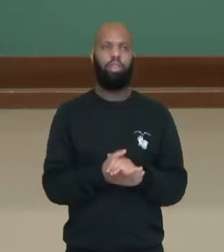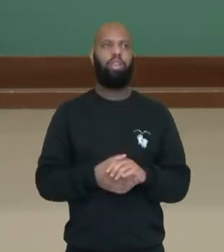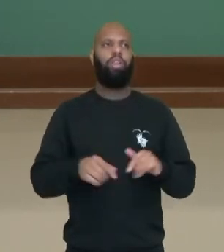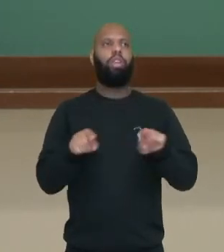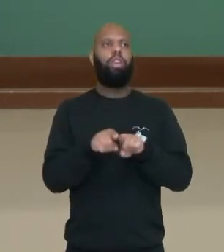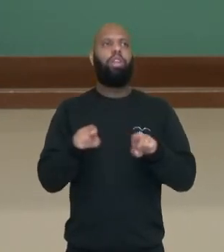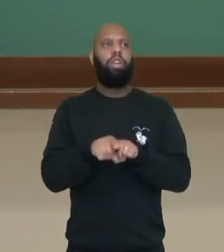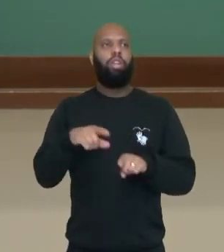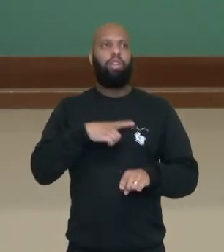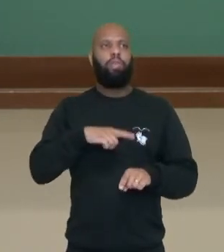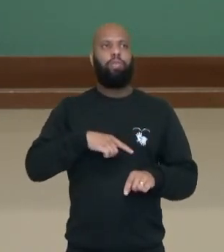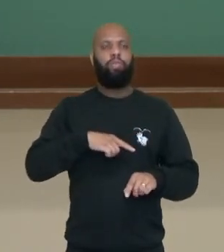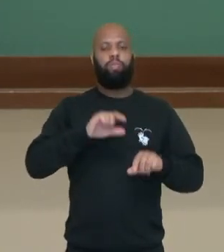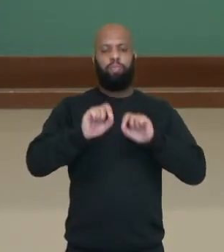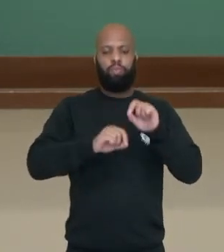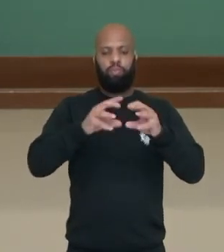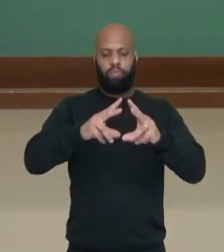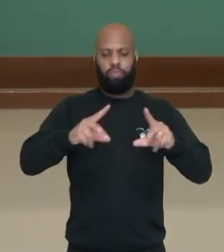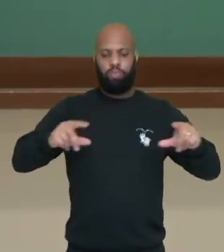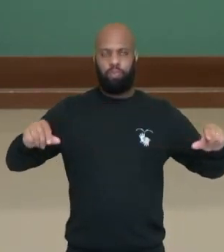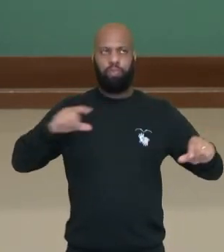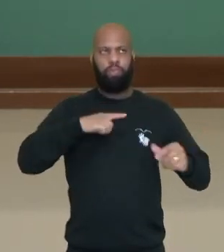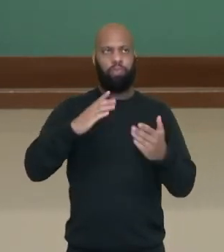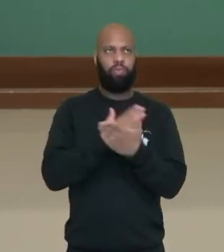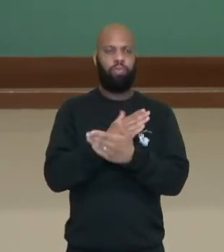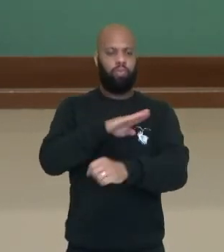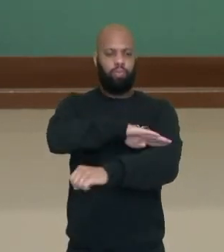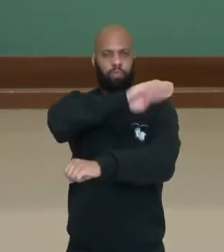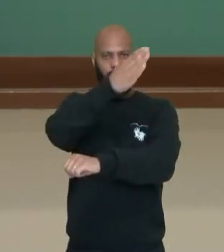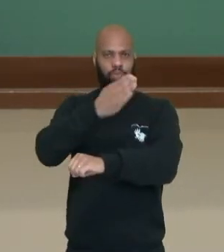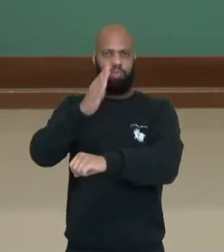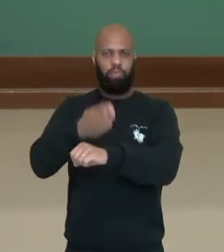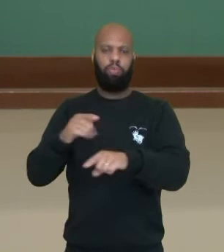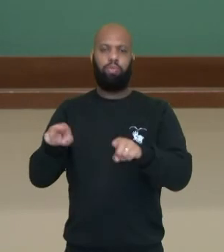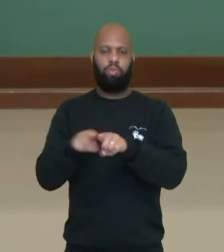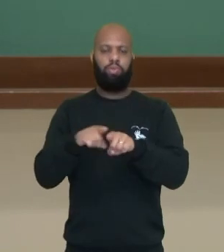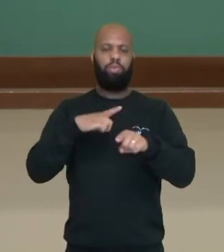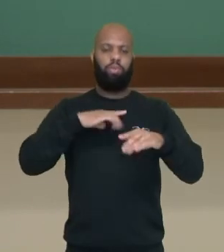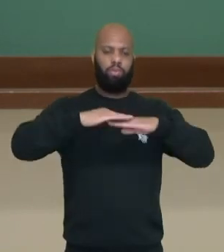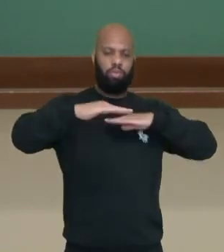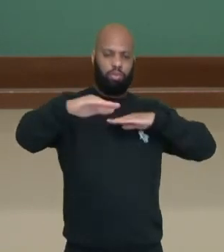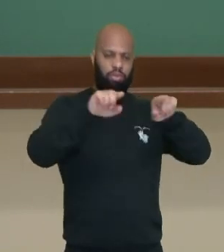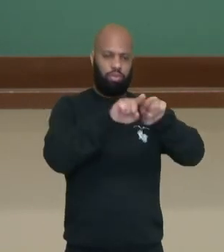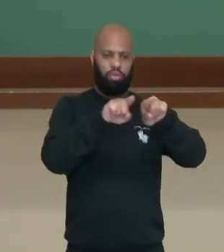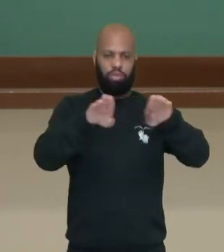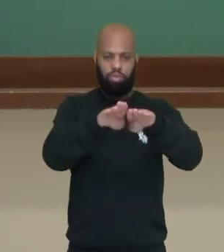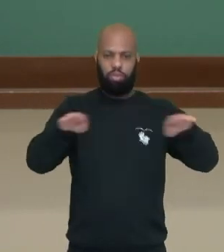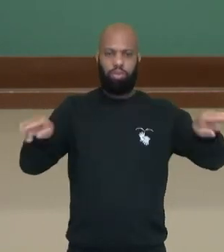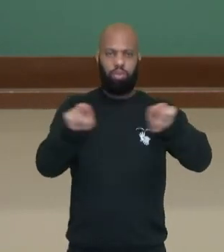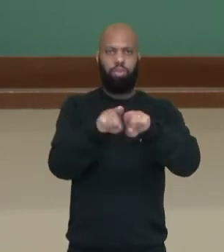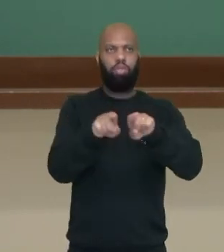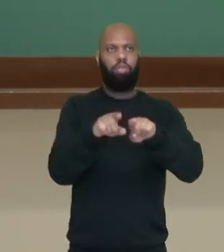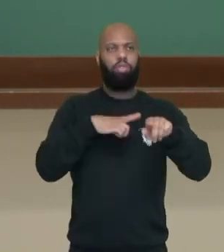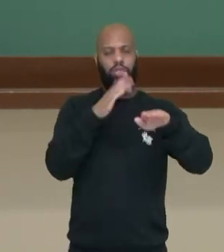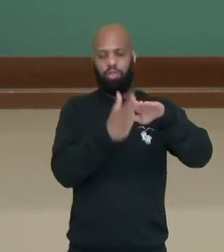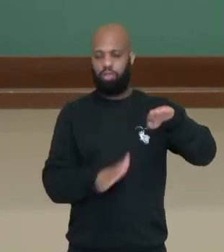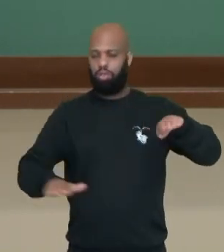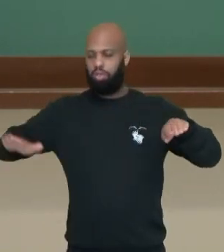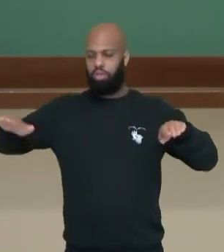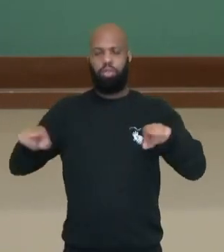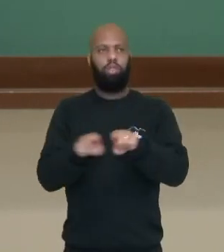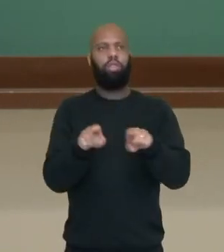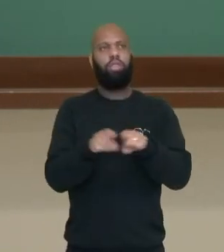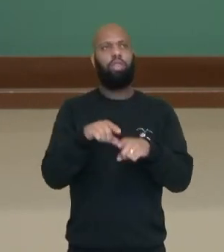Sobre o relevo, existe na Oceania algumas montanhas, planaltos e planícies, onde as principais montanhas se